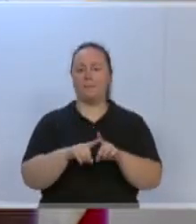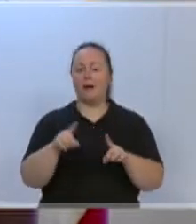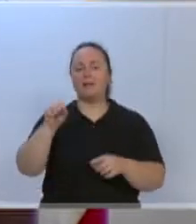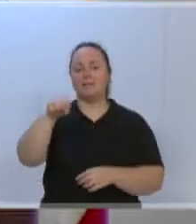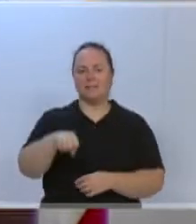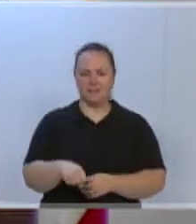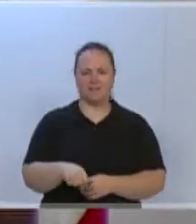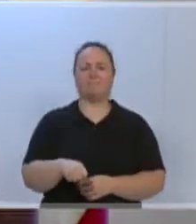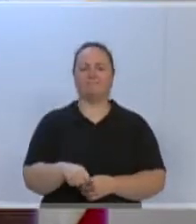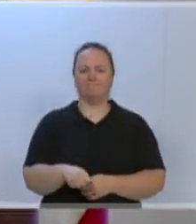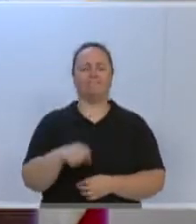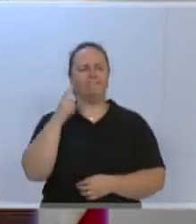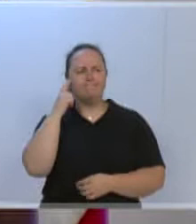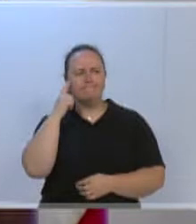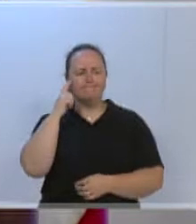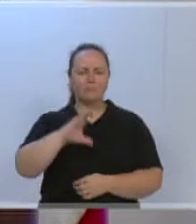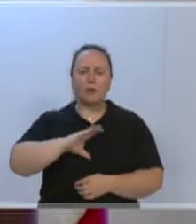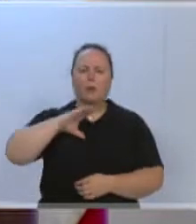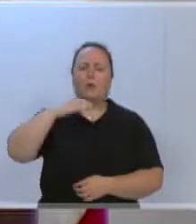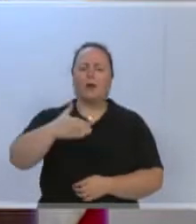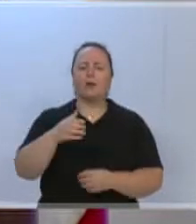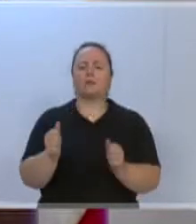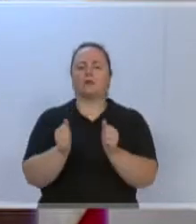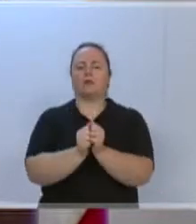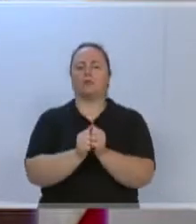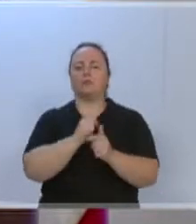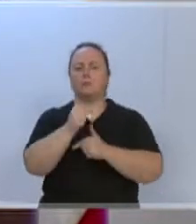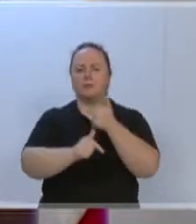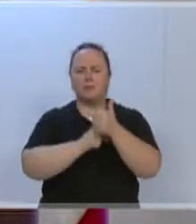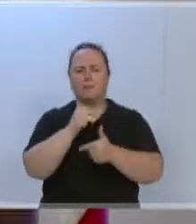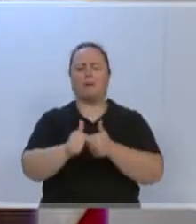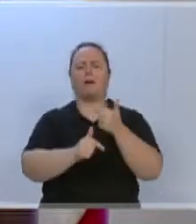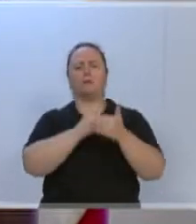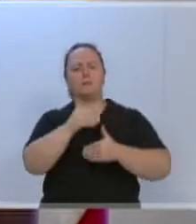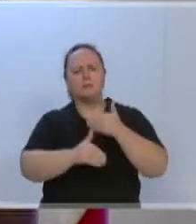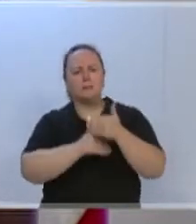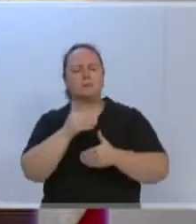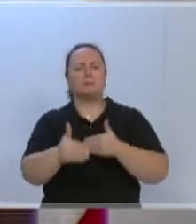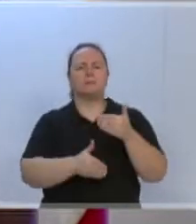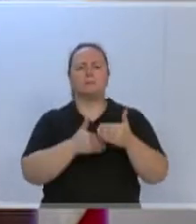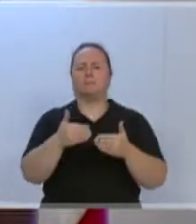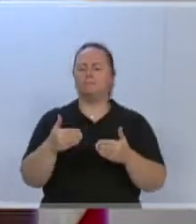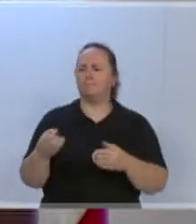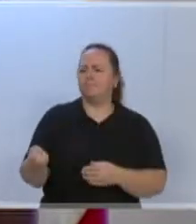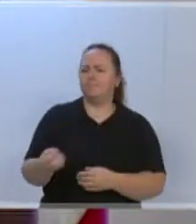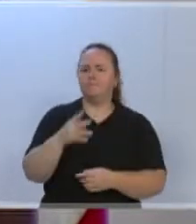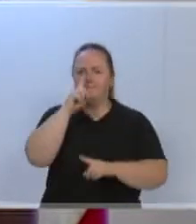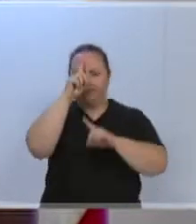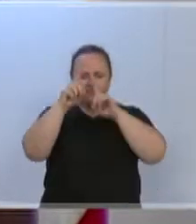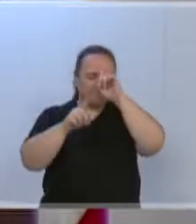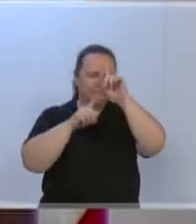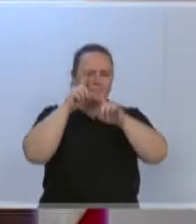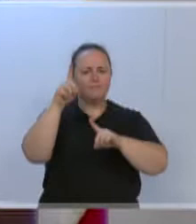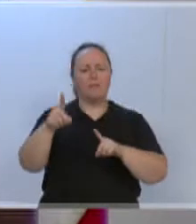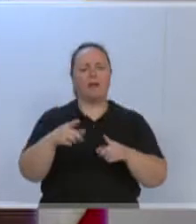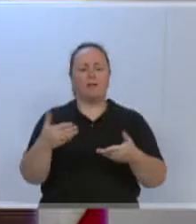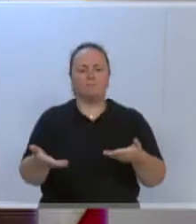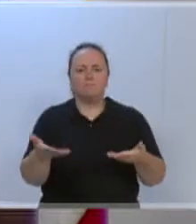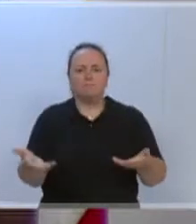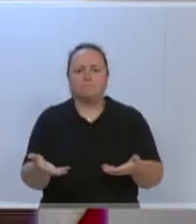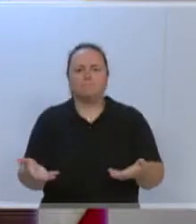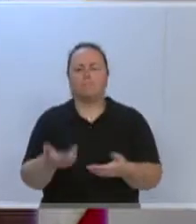pensarmos ousarmos e através do trabalho através do desenvolvimento de novas idéias comentando elas colocando em prática